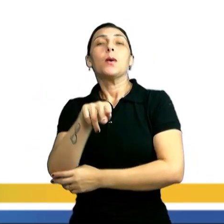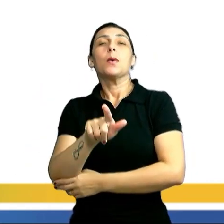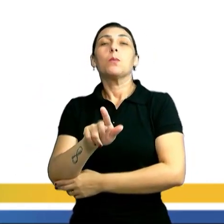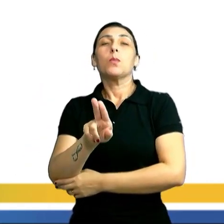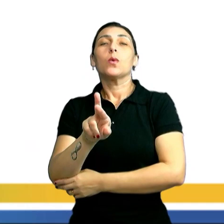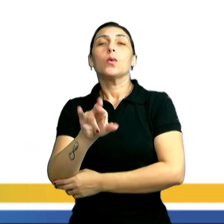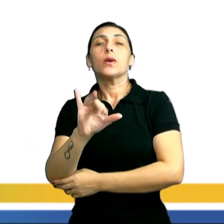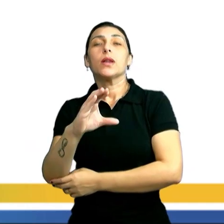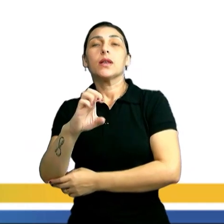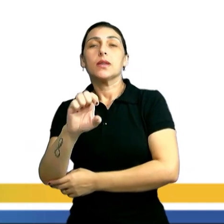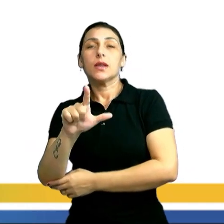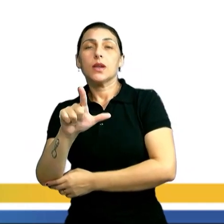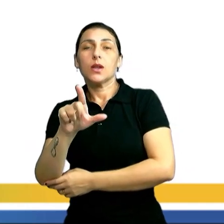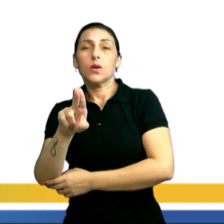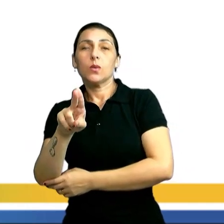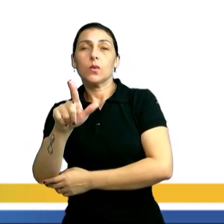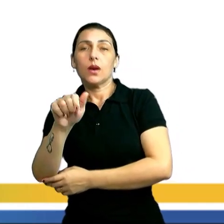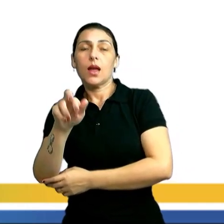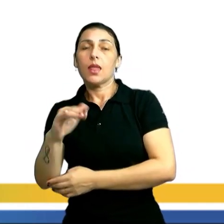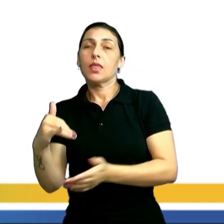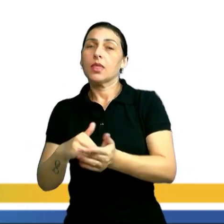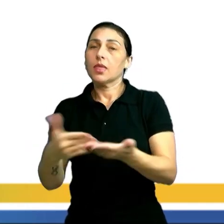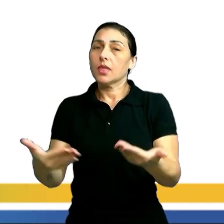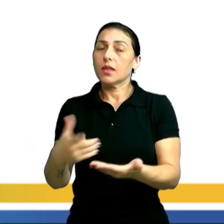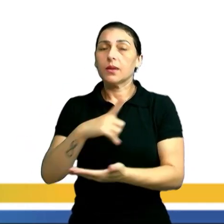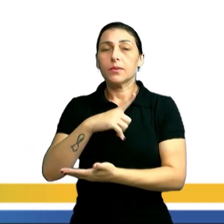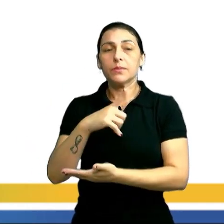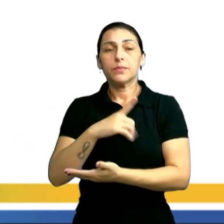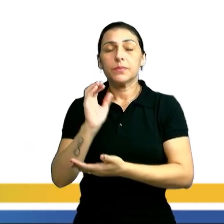temos até hoje. Dentro dessa